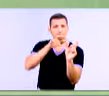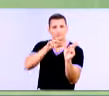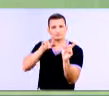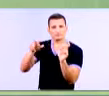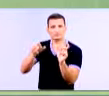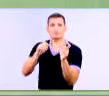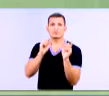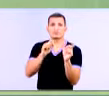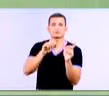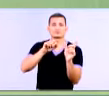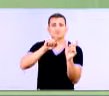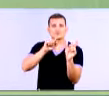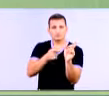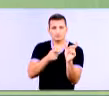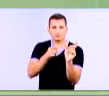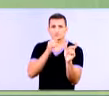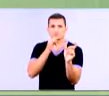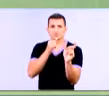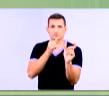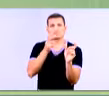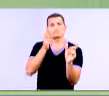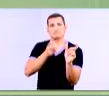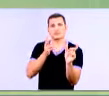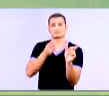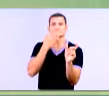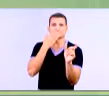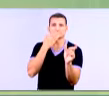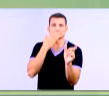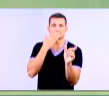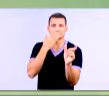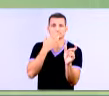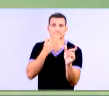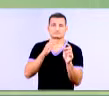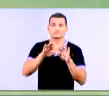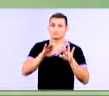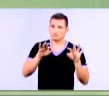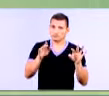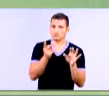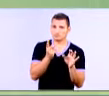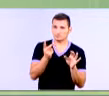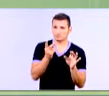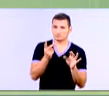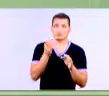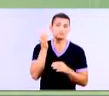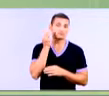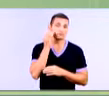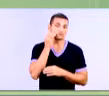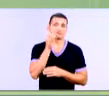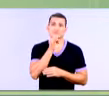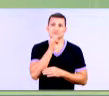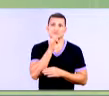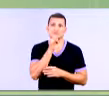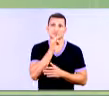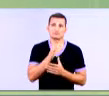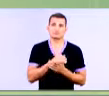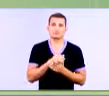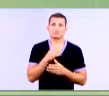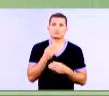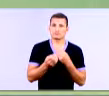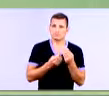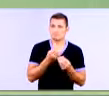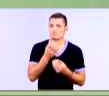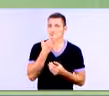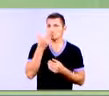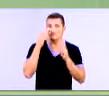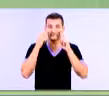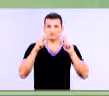usar vírgula quando vou declarar variáveis do mesmo tipo, né? Então eu separo essas duas. Vamos verificar o exemplo, que no exemplo fica mais visível,